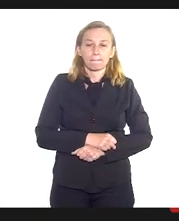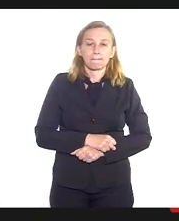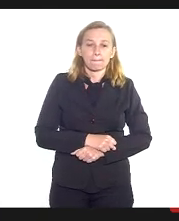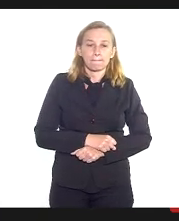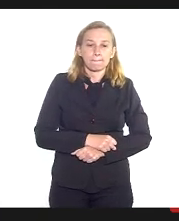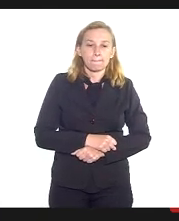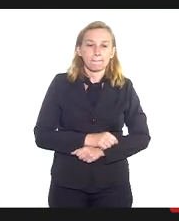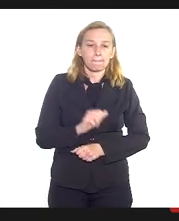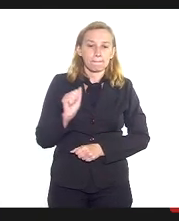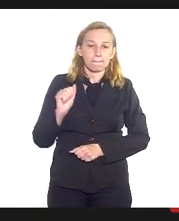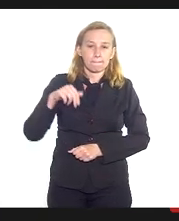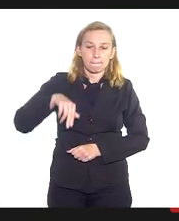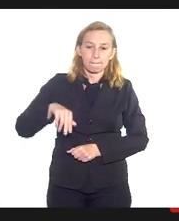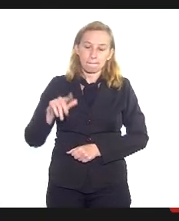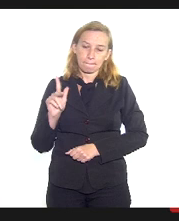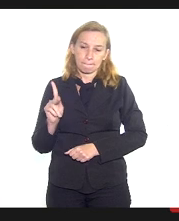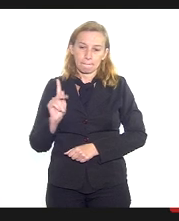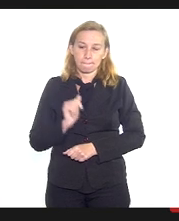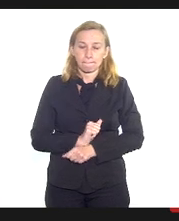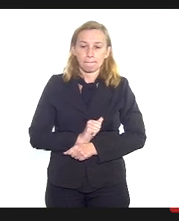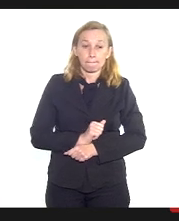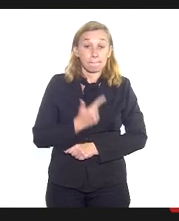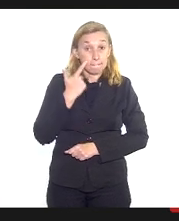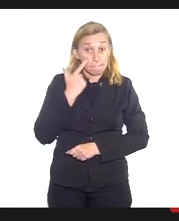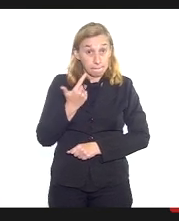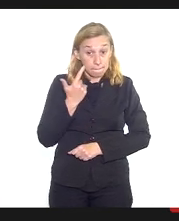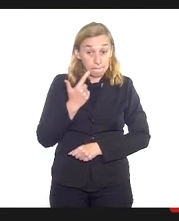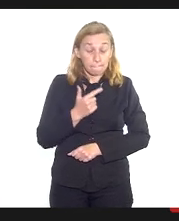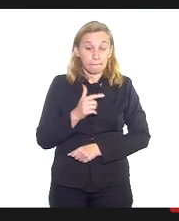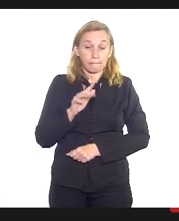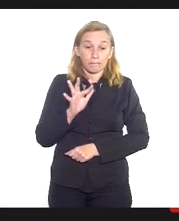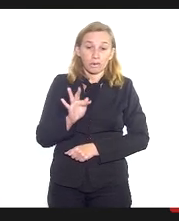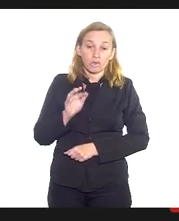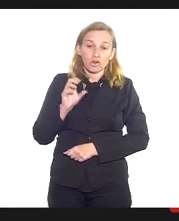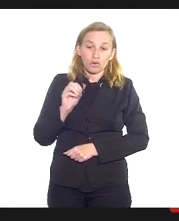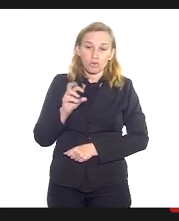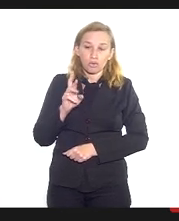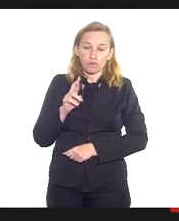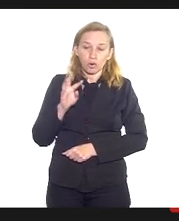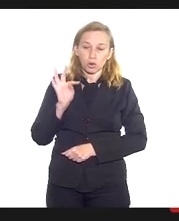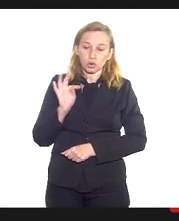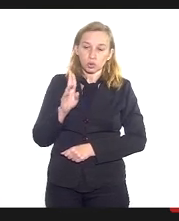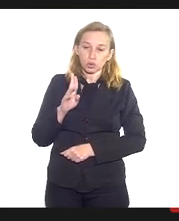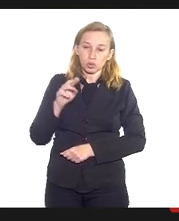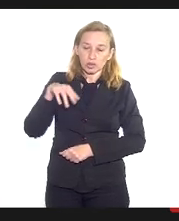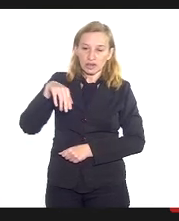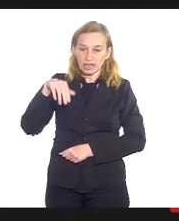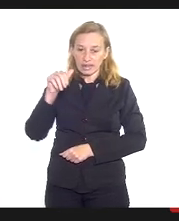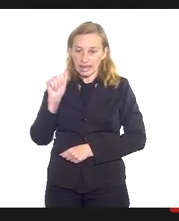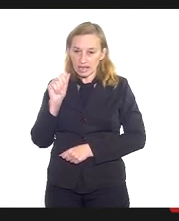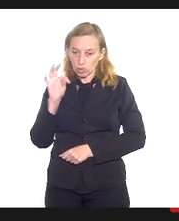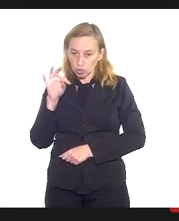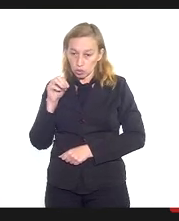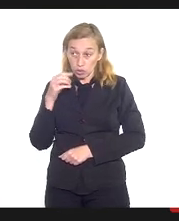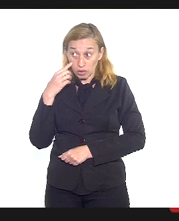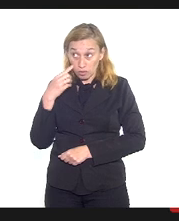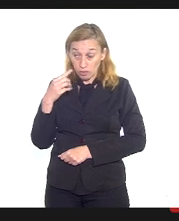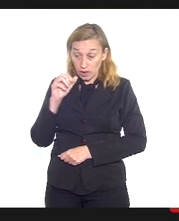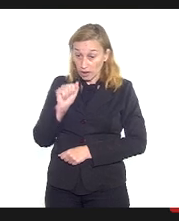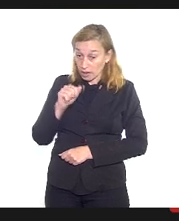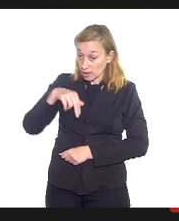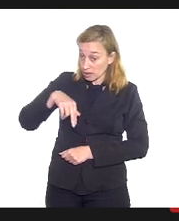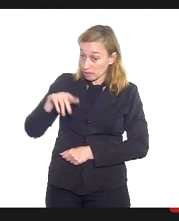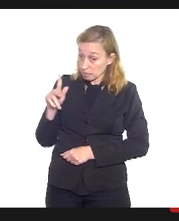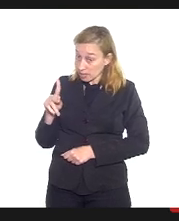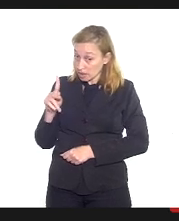à ANP. A gente tem que ver, ô Fortunato, a ANP, e aí estou falando não só para